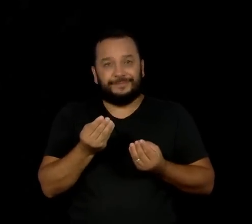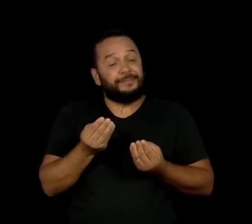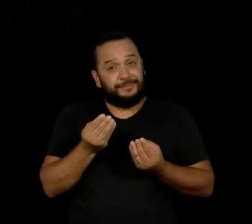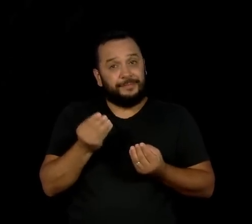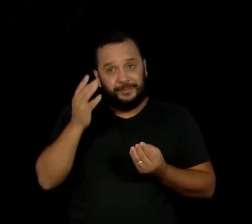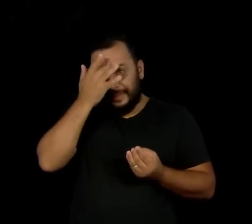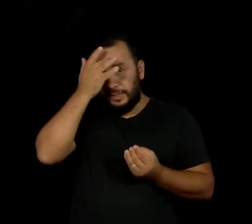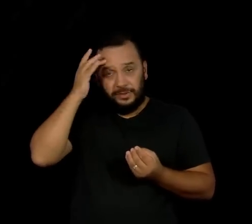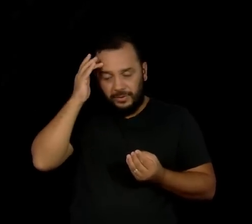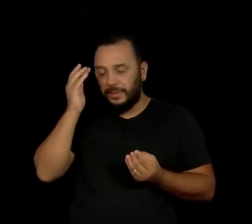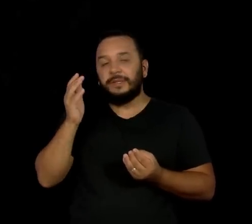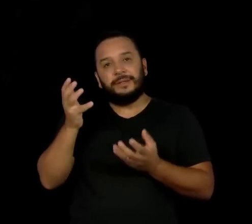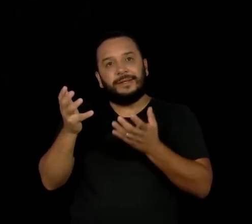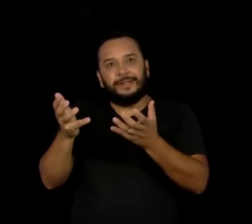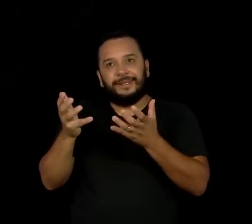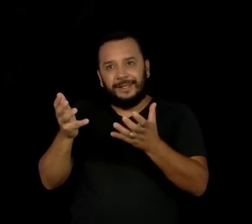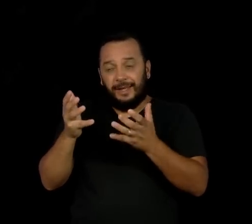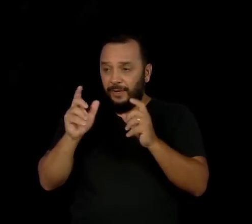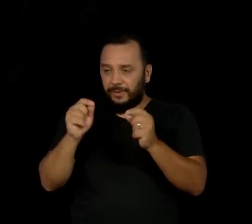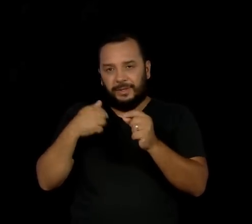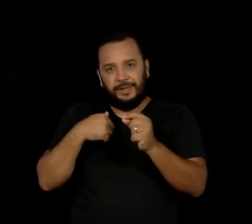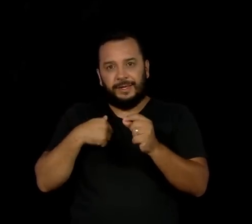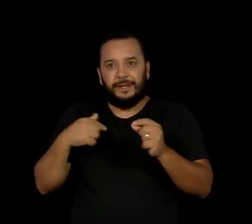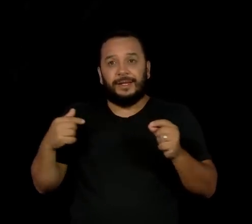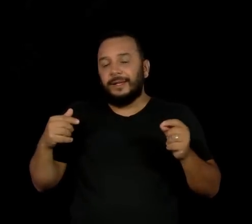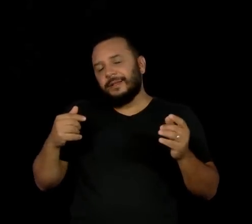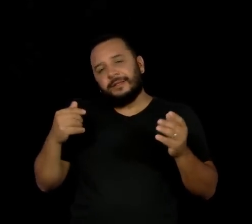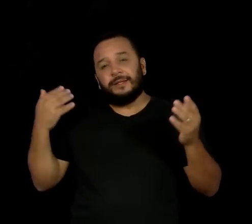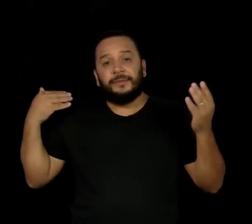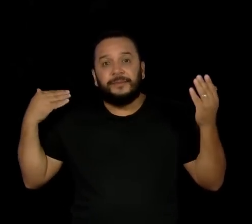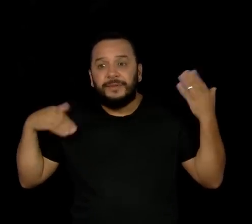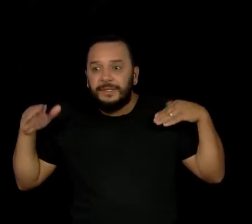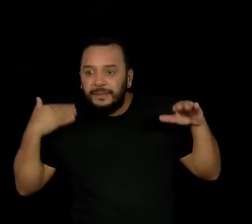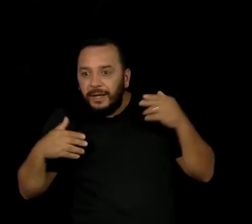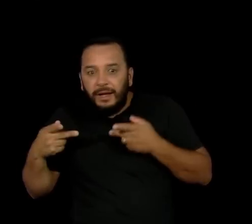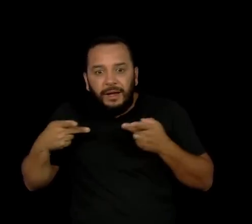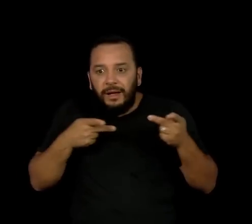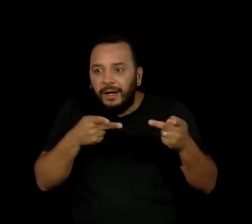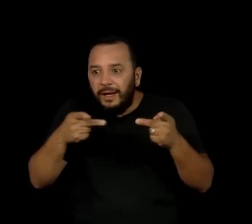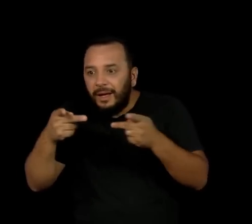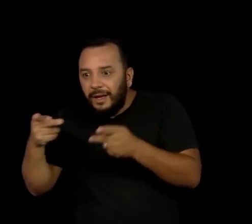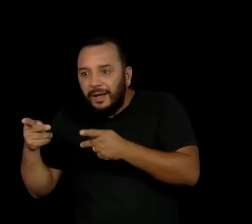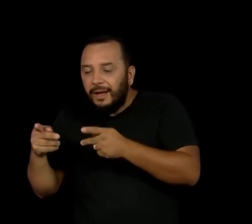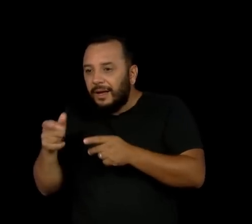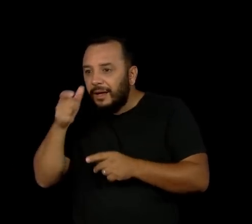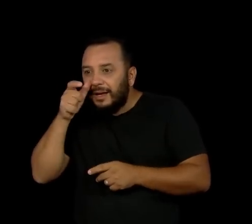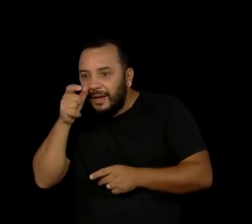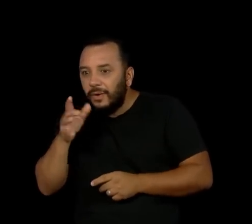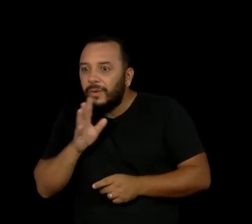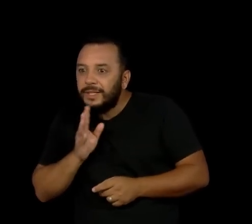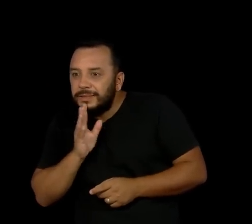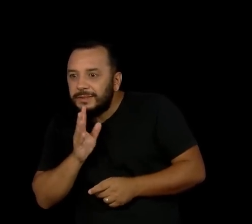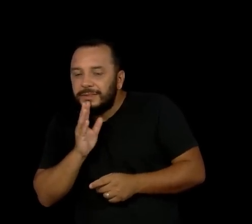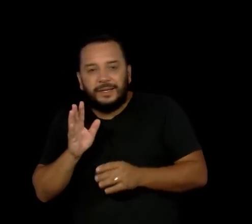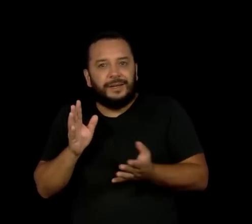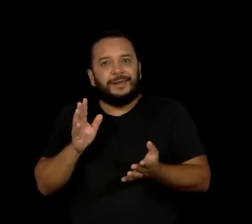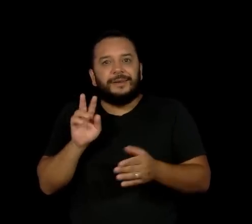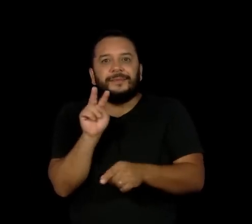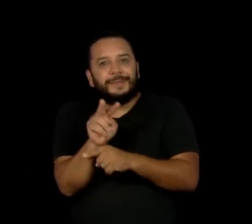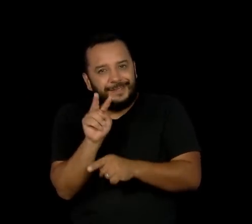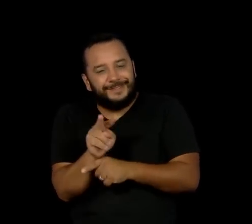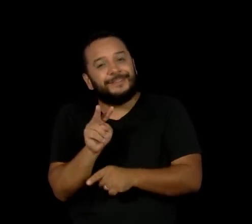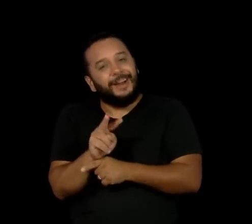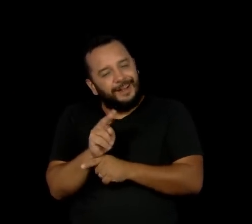no micoturismo, que une a micologia, ciência que estuda os fungos, com o turismo que busca conhecer para